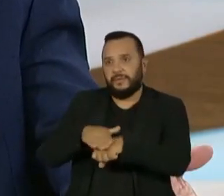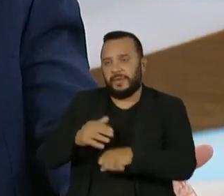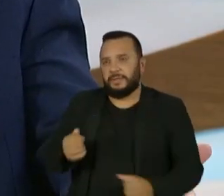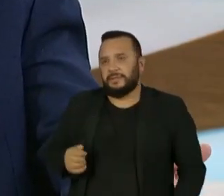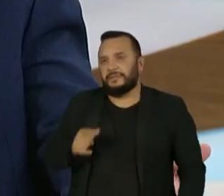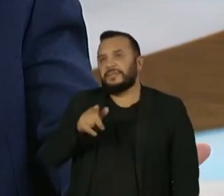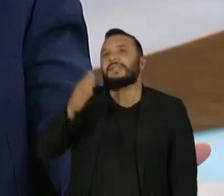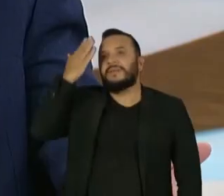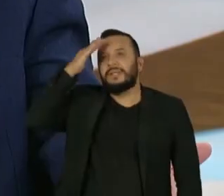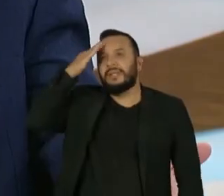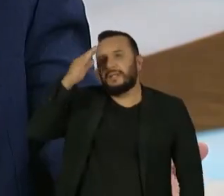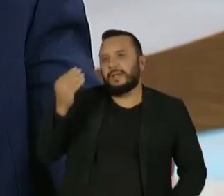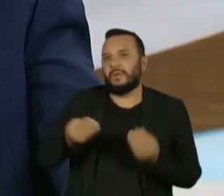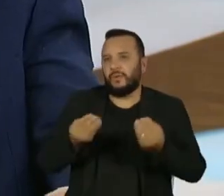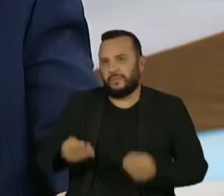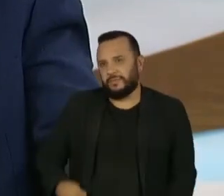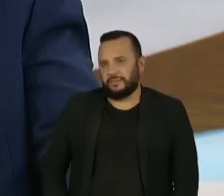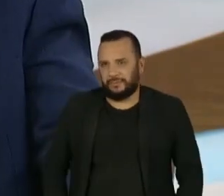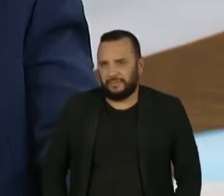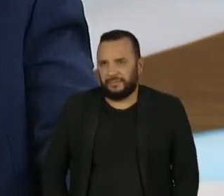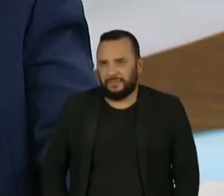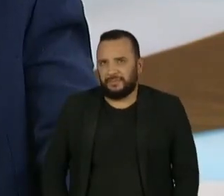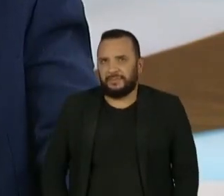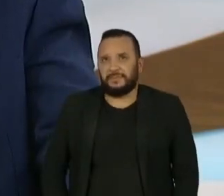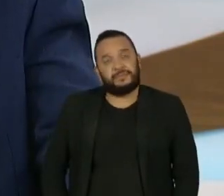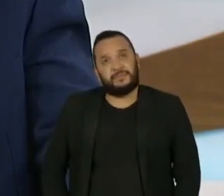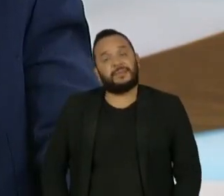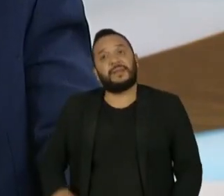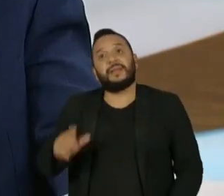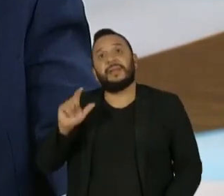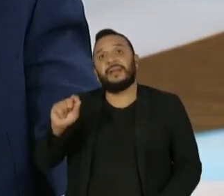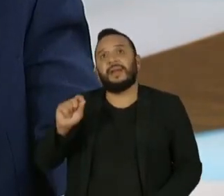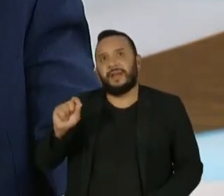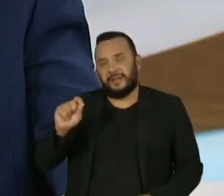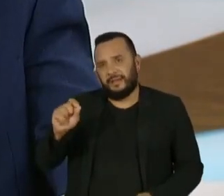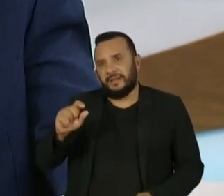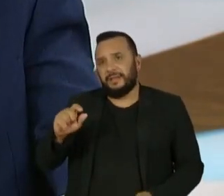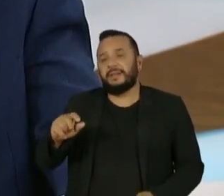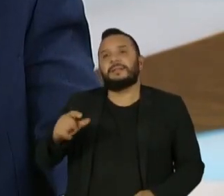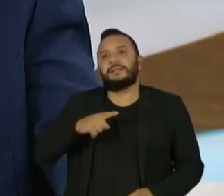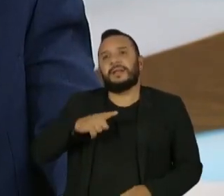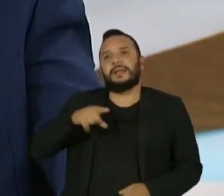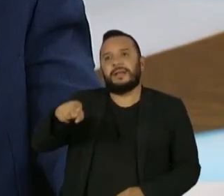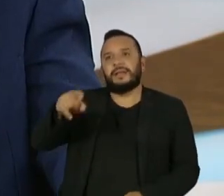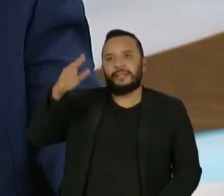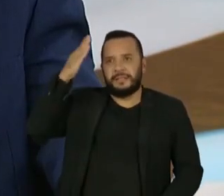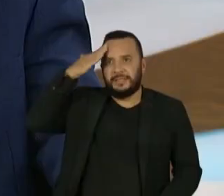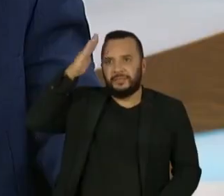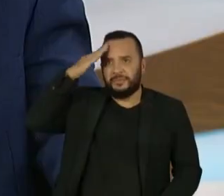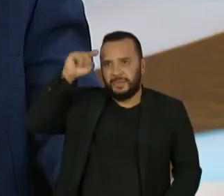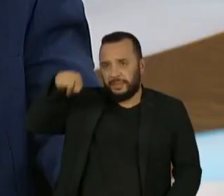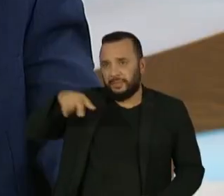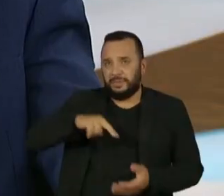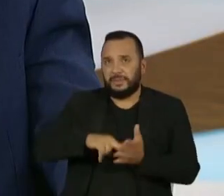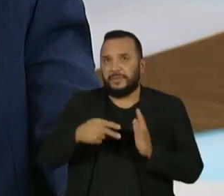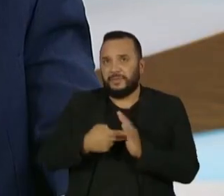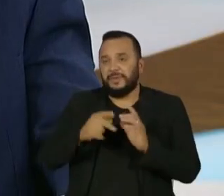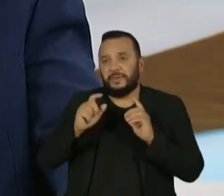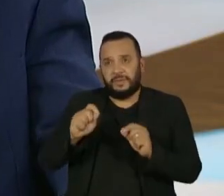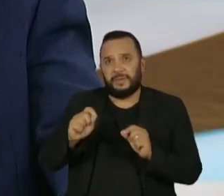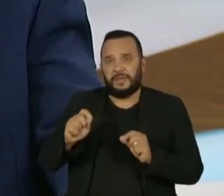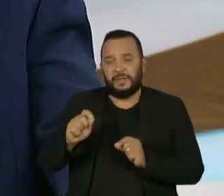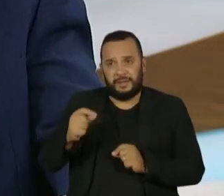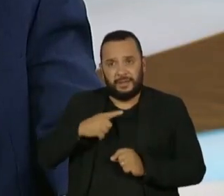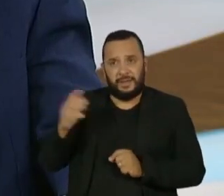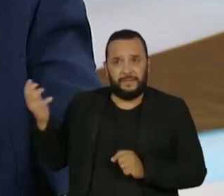ser interpretado de que forma? Então, a criatividade de quem teve essa interpretação significa que é uma ilação,